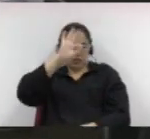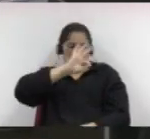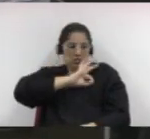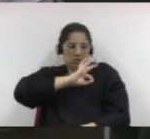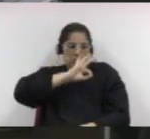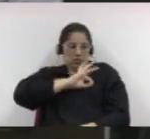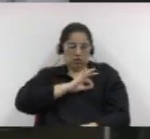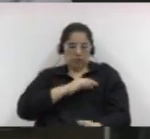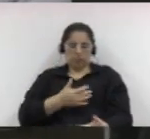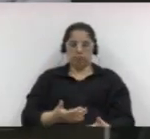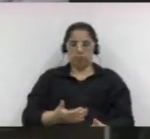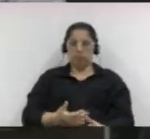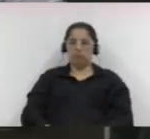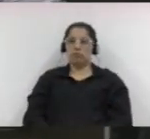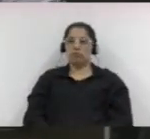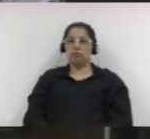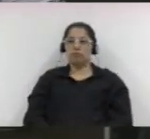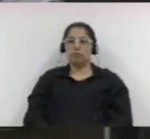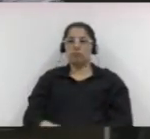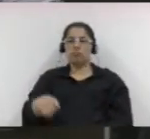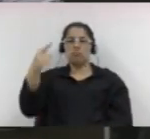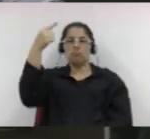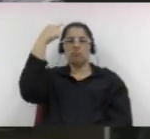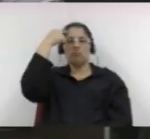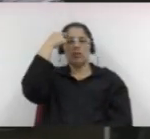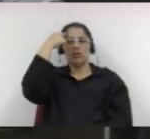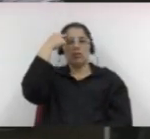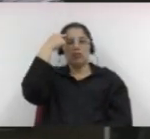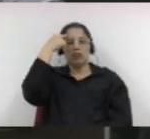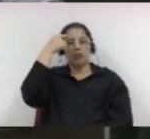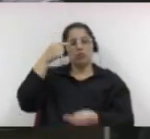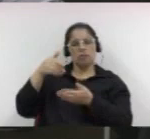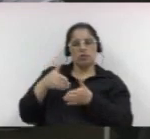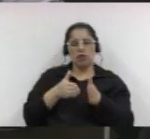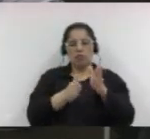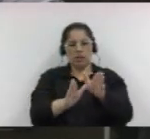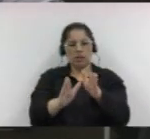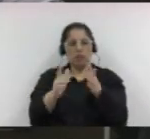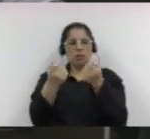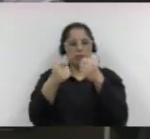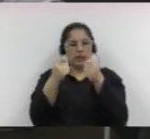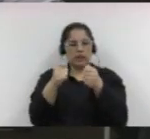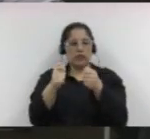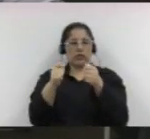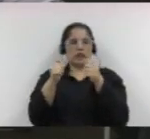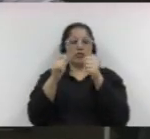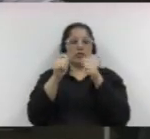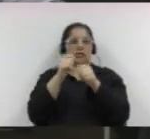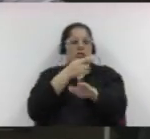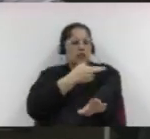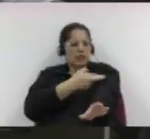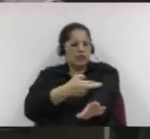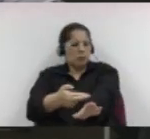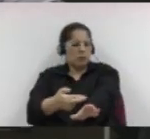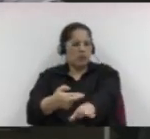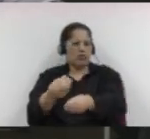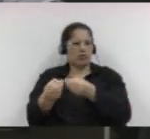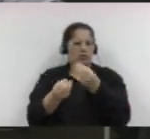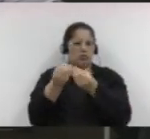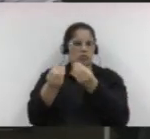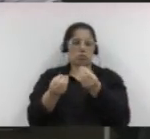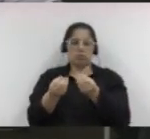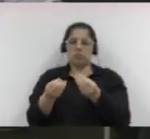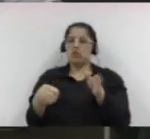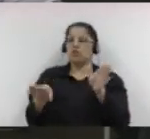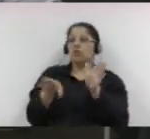uma caminhonete, mas eu fico pensando, a via rural, ela tem que ser respeitada. Não dá para chegar lá e